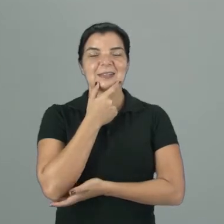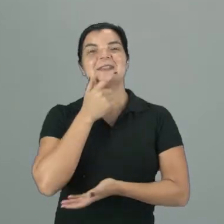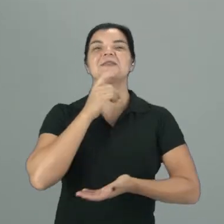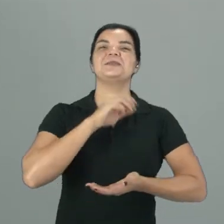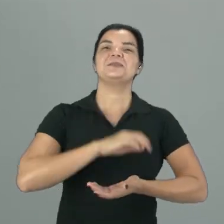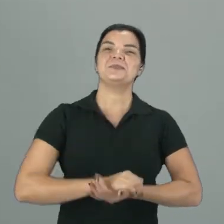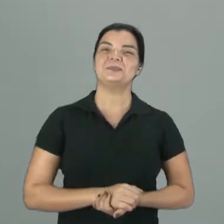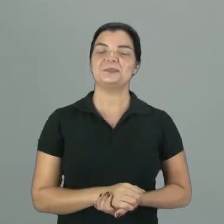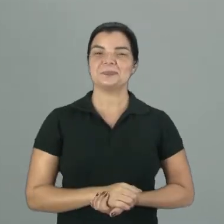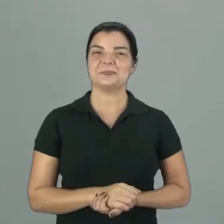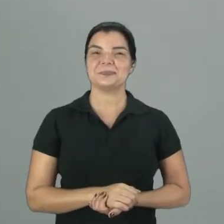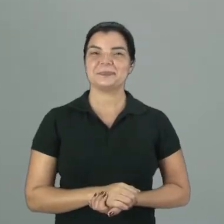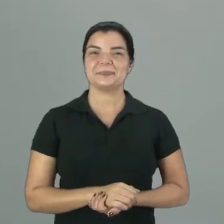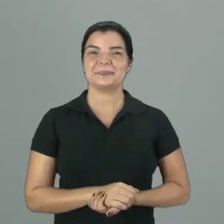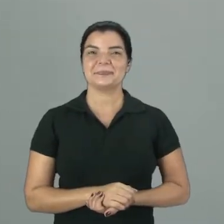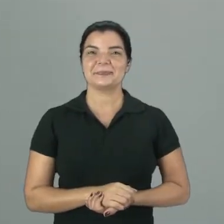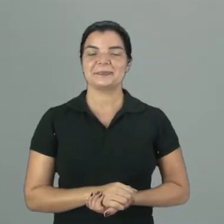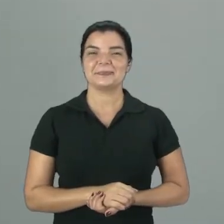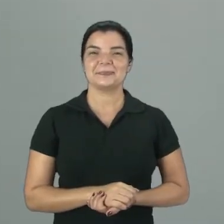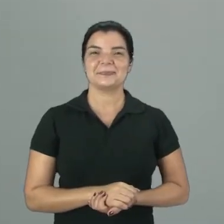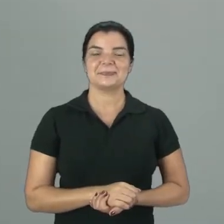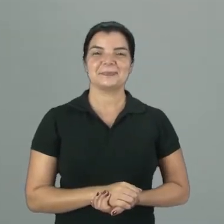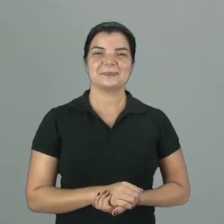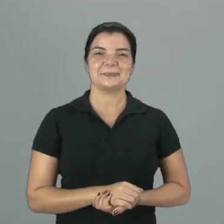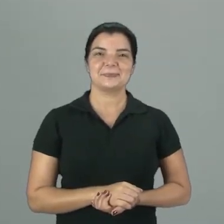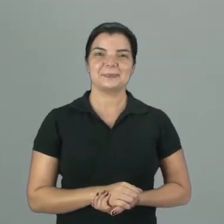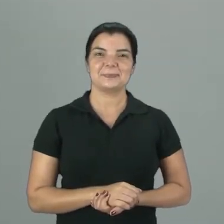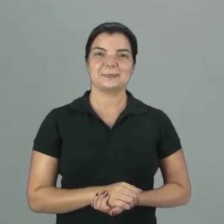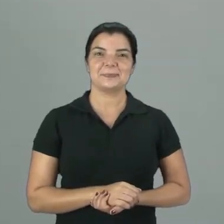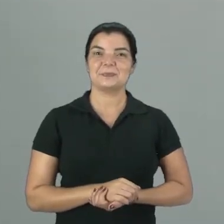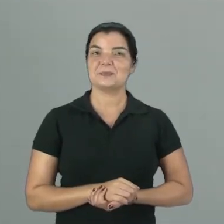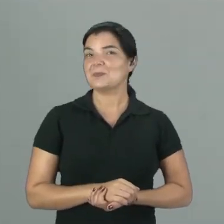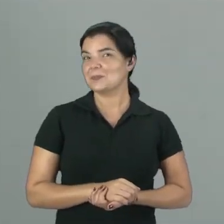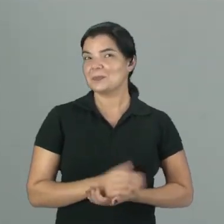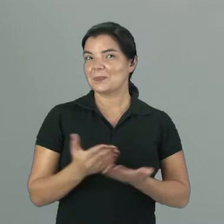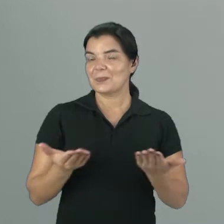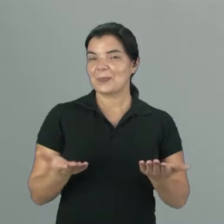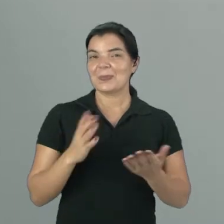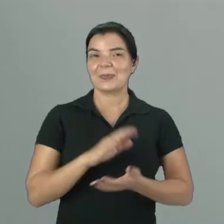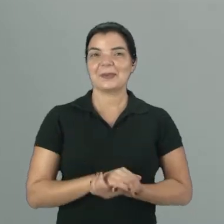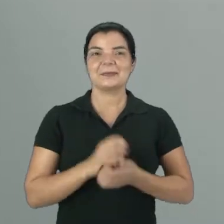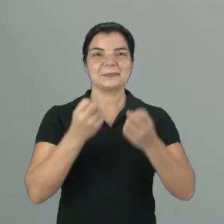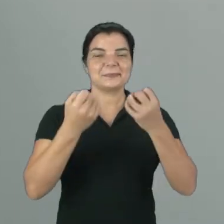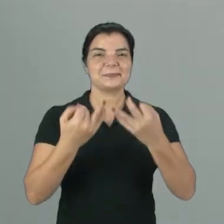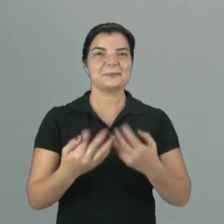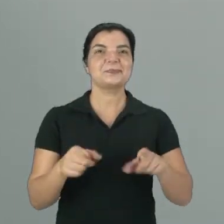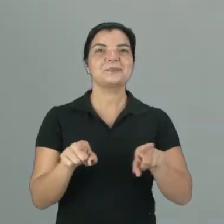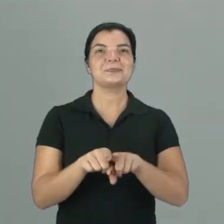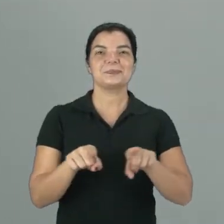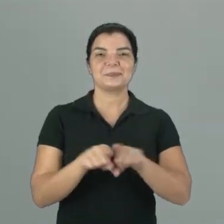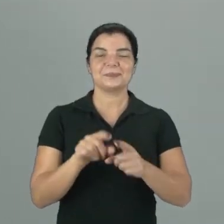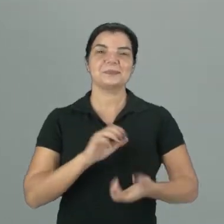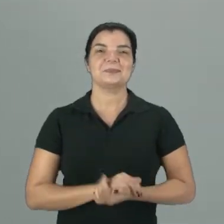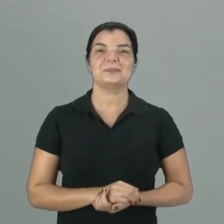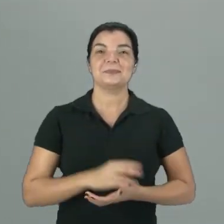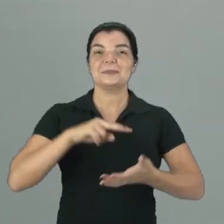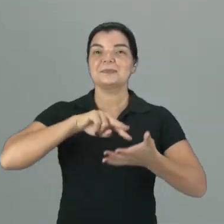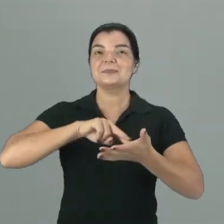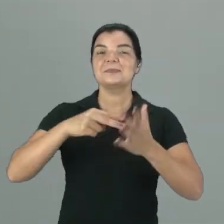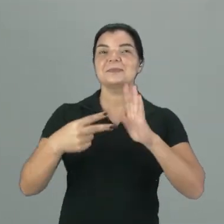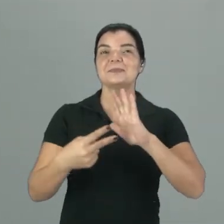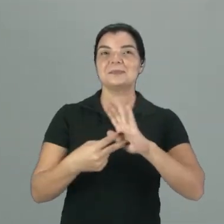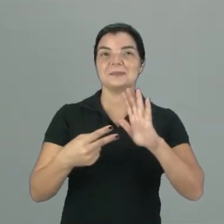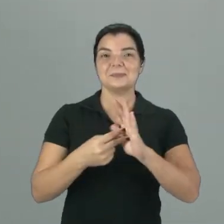todos bem. Meu nome é Jaqueline e sejam bem-vindos à nossa aula de inglês. Hoje nós vamos falar um pouquinho sobre describing